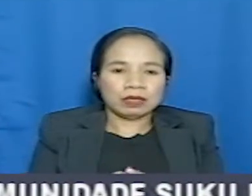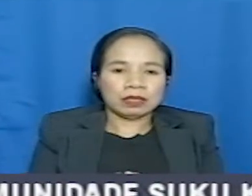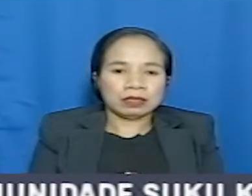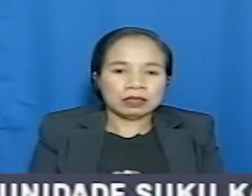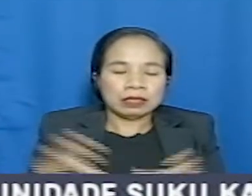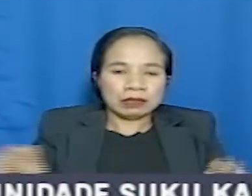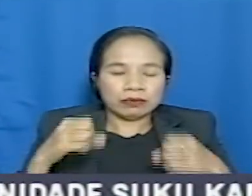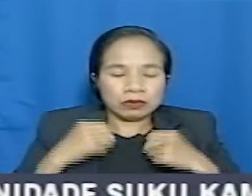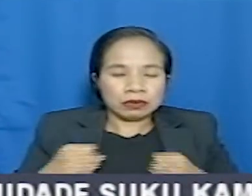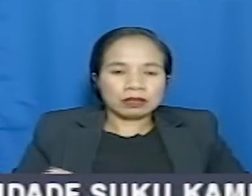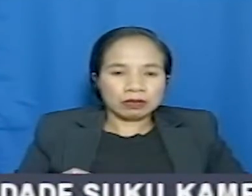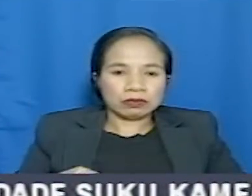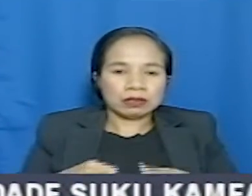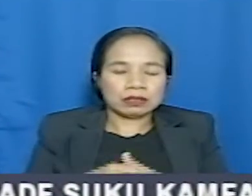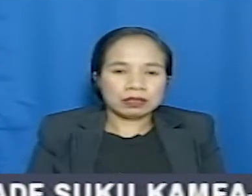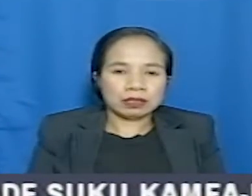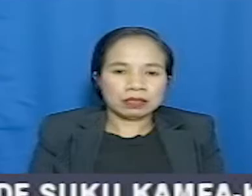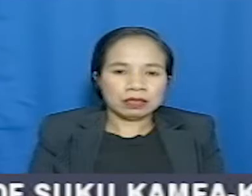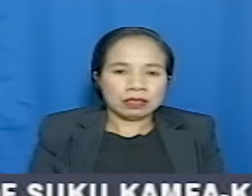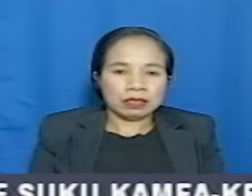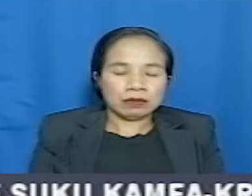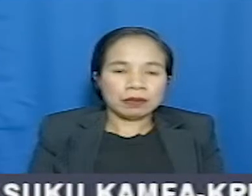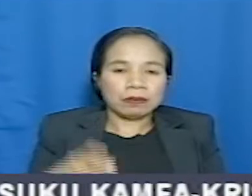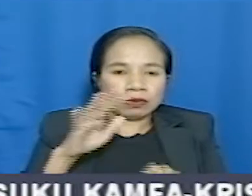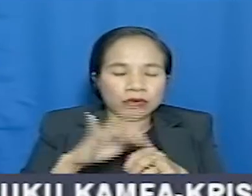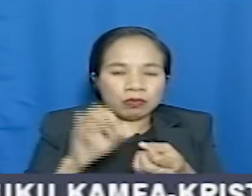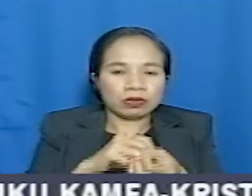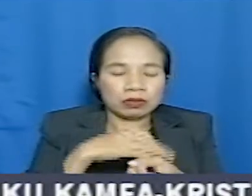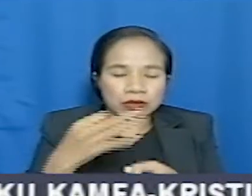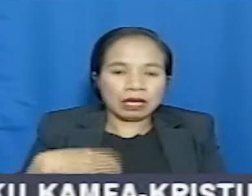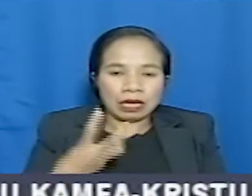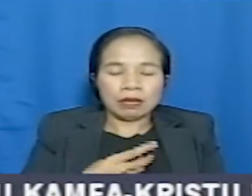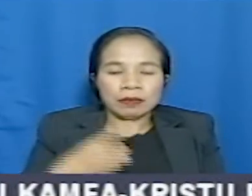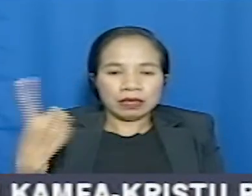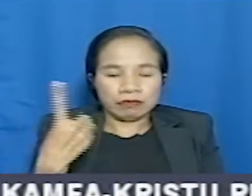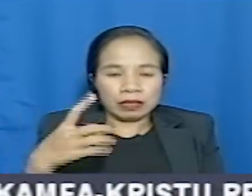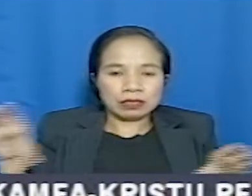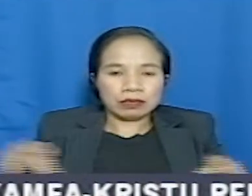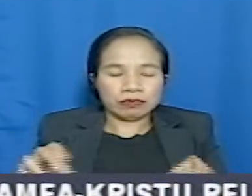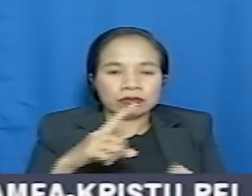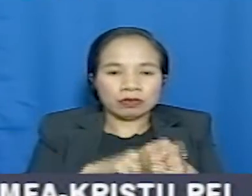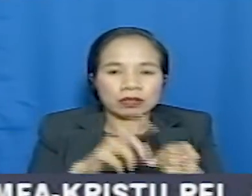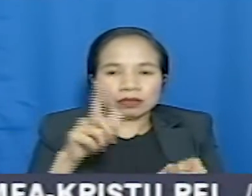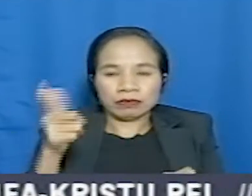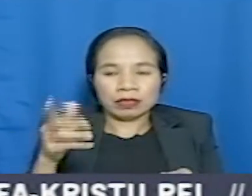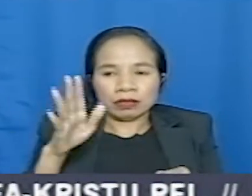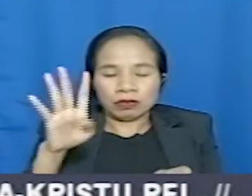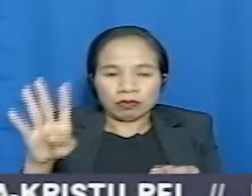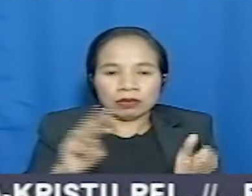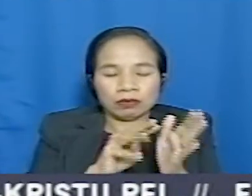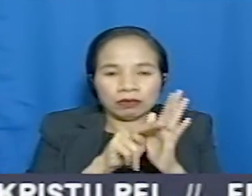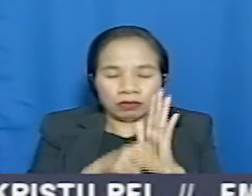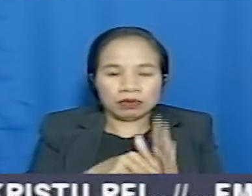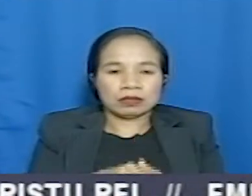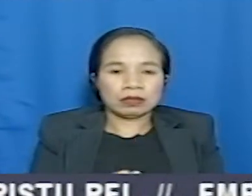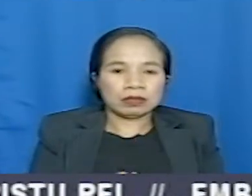maka afeta ba moras COVID. Nemos ami na fatin serviço 24 horas. O problema ne recomenda ba governo central,